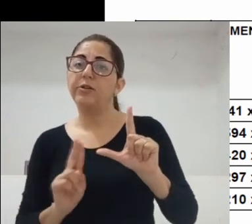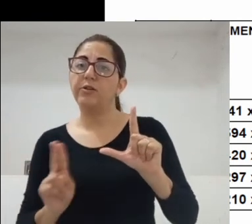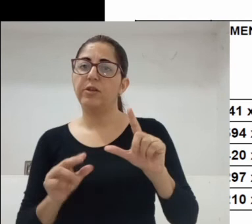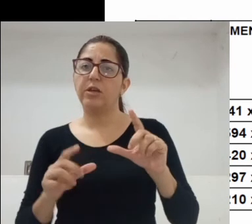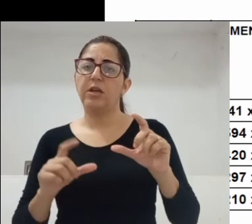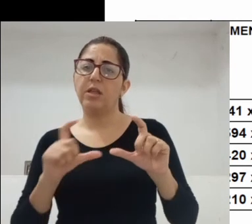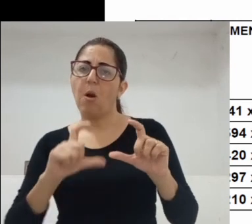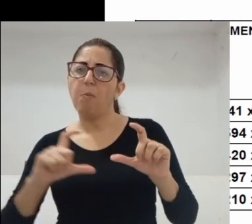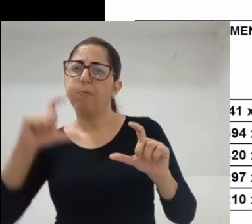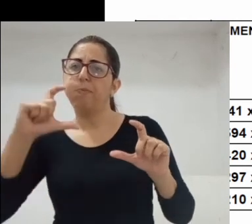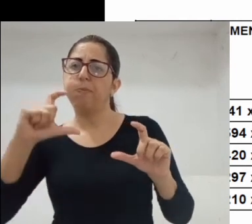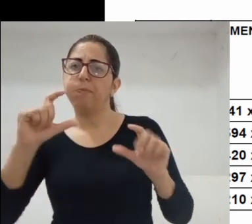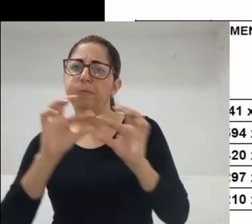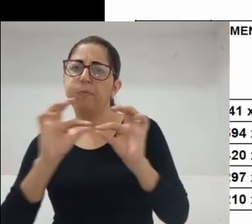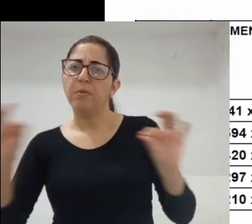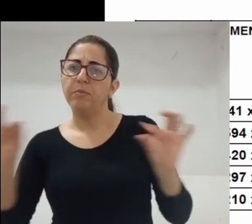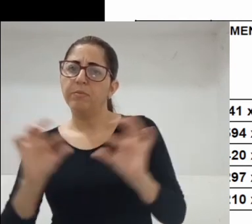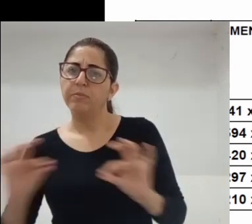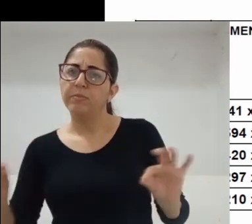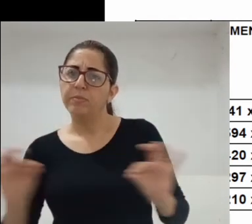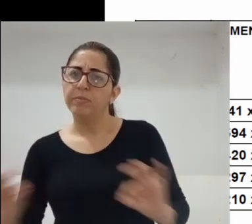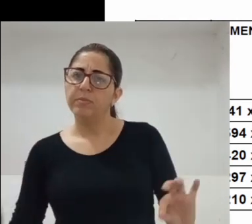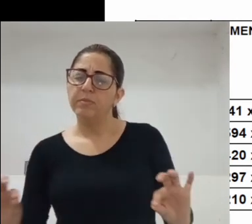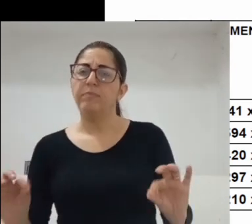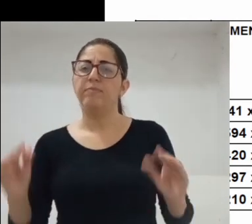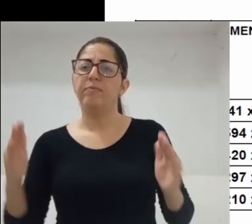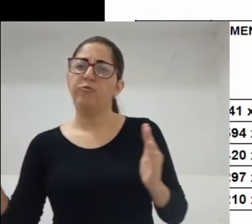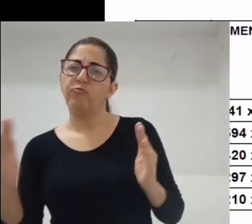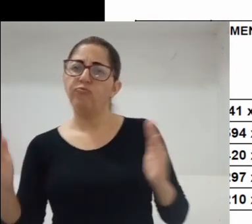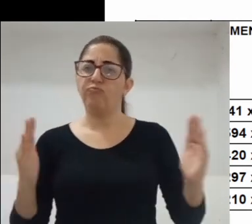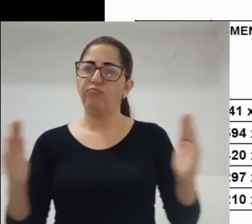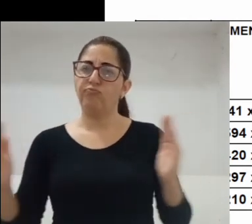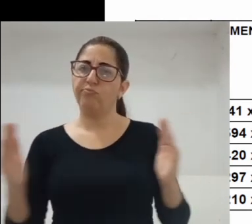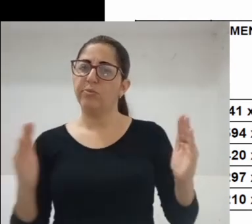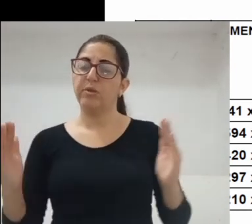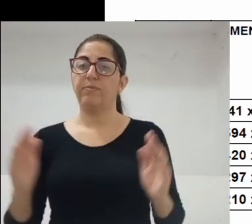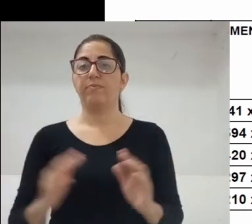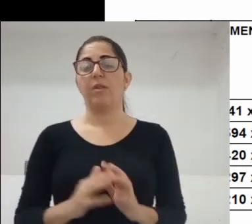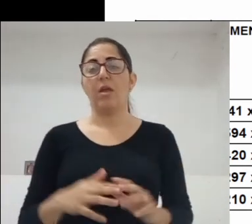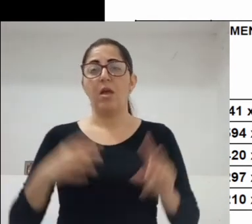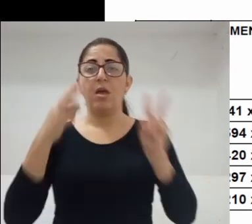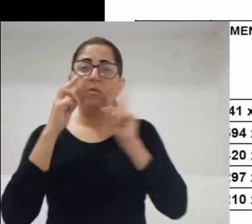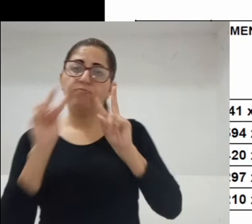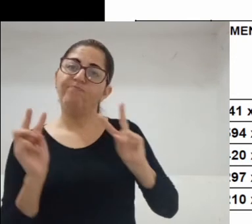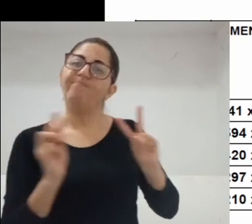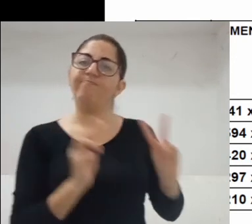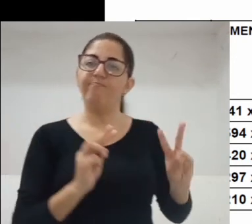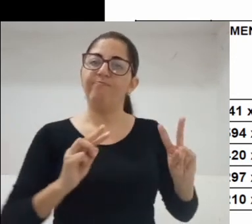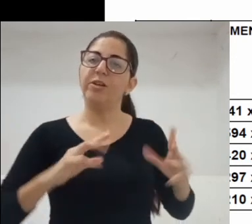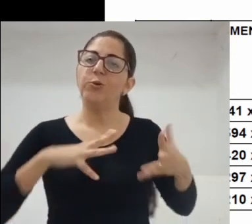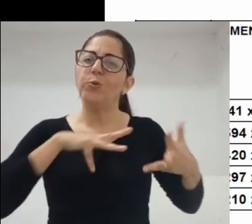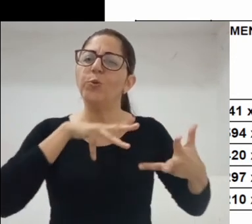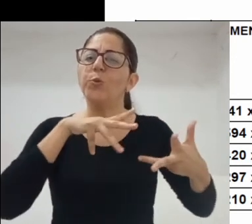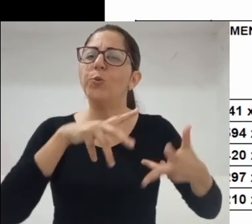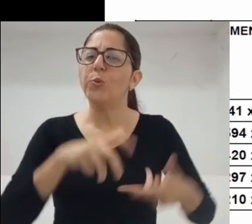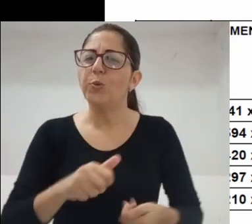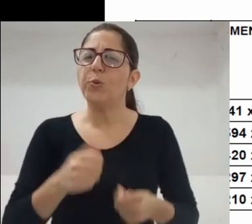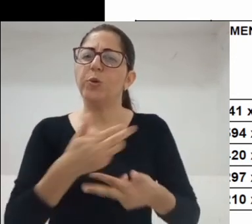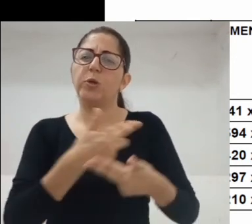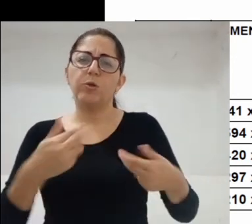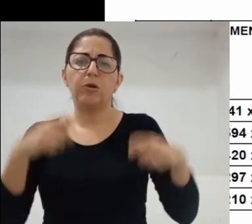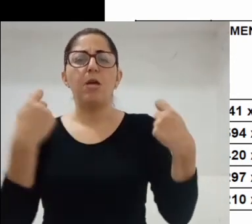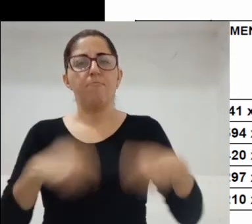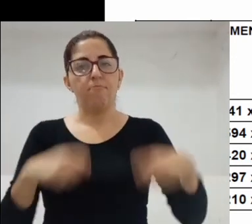e também o comprimento da legenda e a espessura das linhas de margem. Então esse slide aqui é só para vocês terem uma visão mais geral